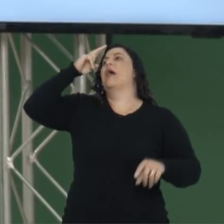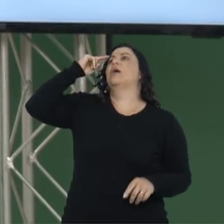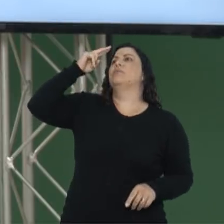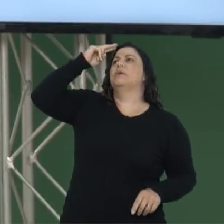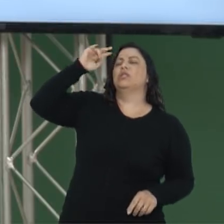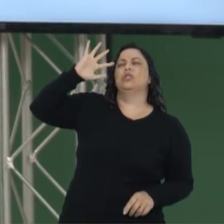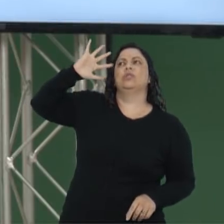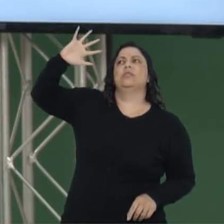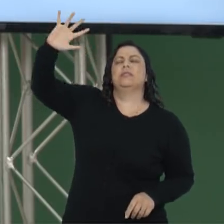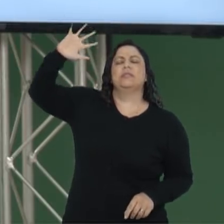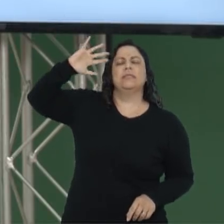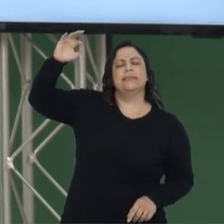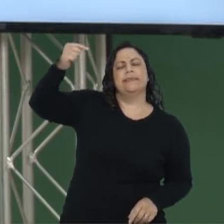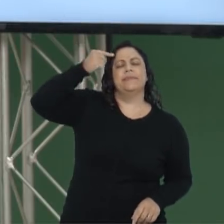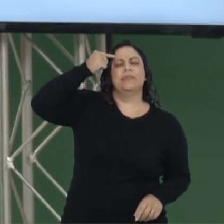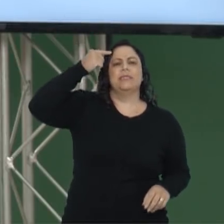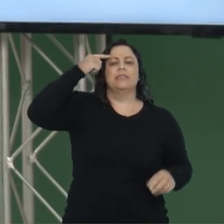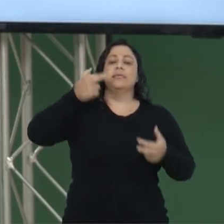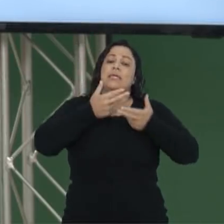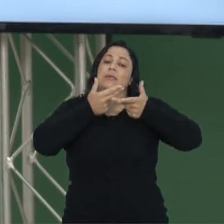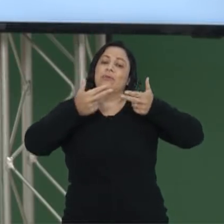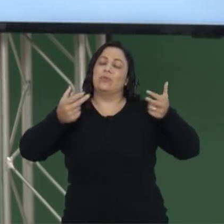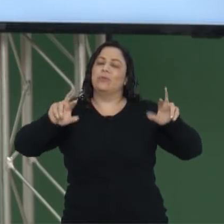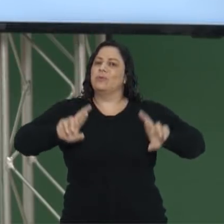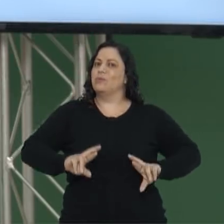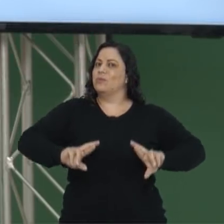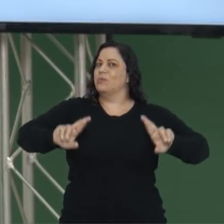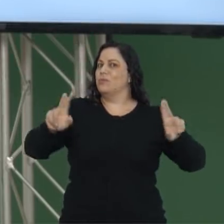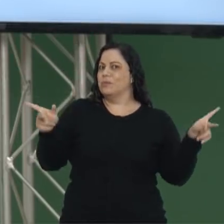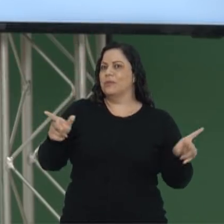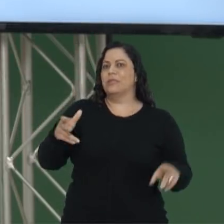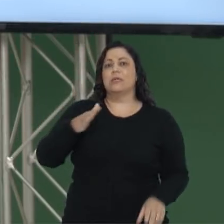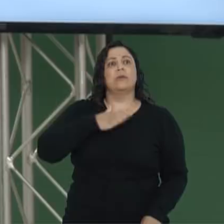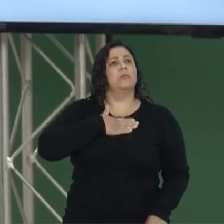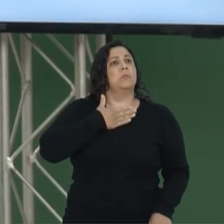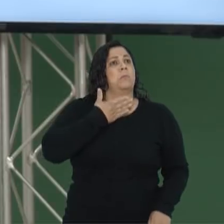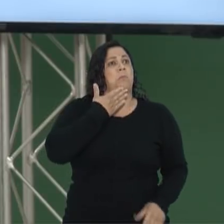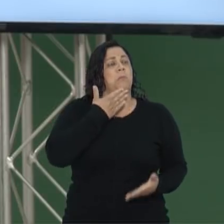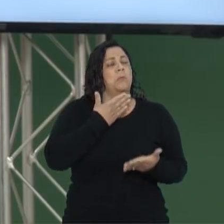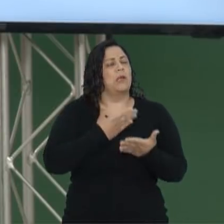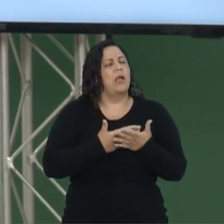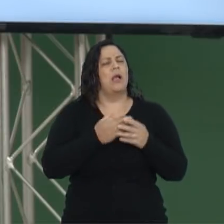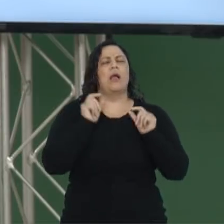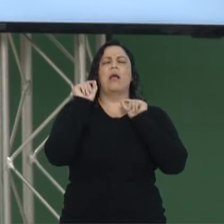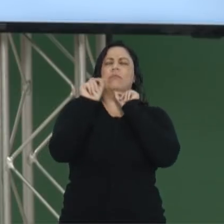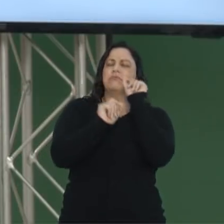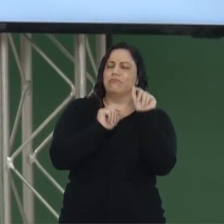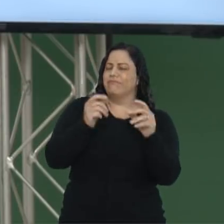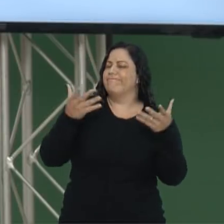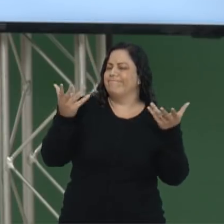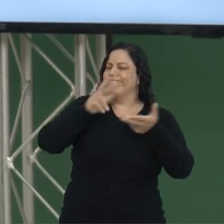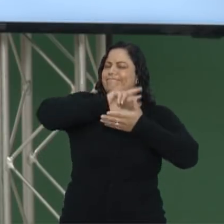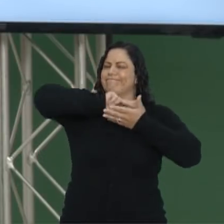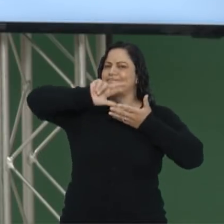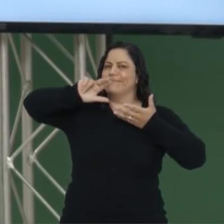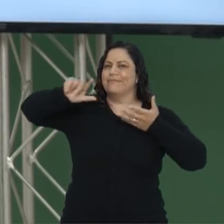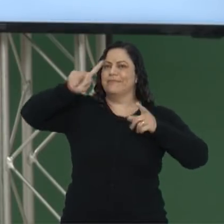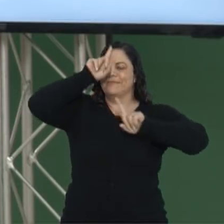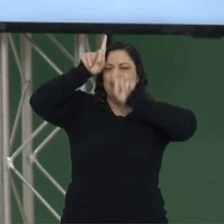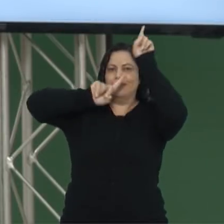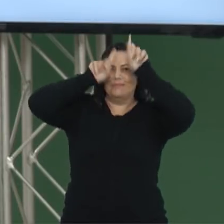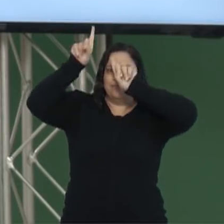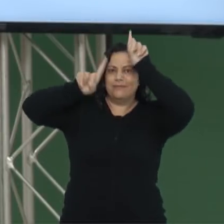pensar coisas diferentes, né? A surpreender. Então, são ideias variadas sobre criatividade que você deve ter aí as